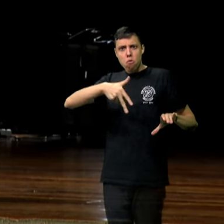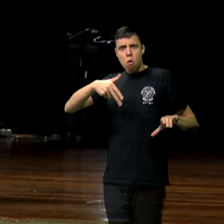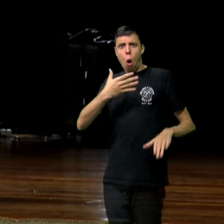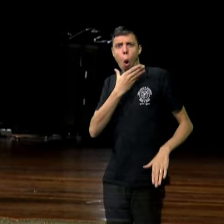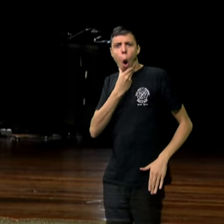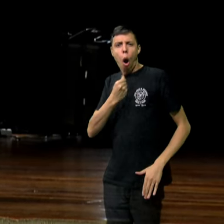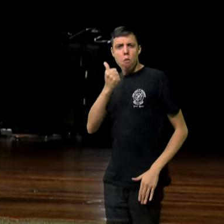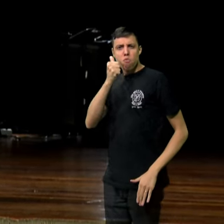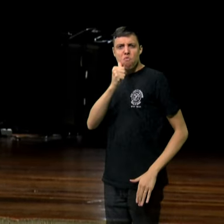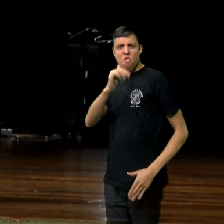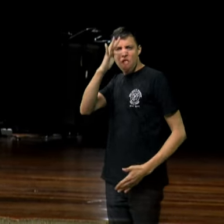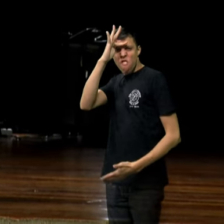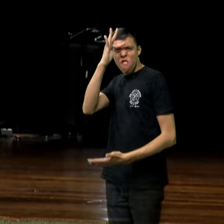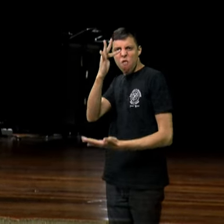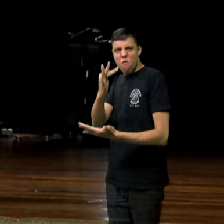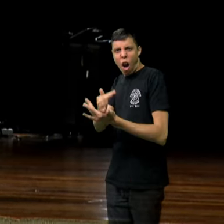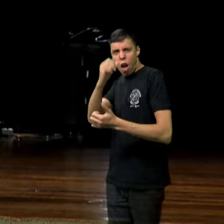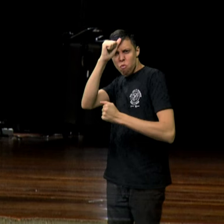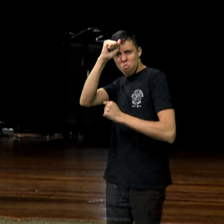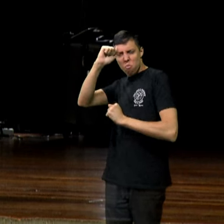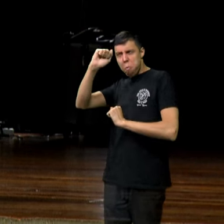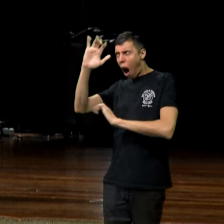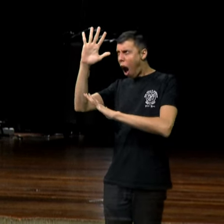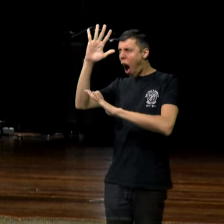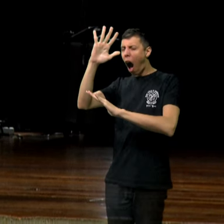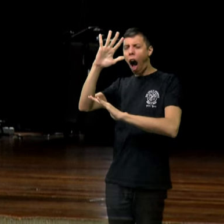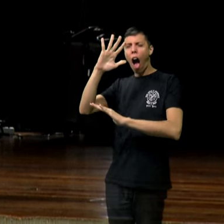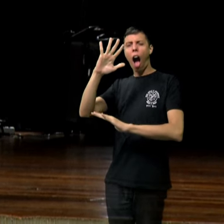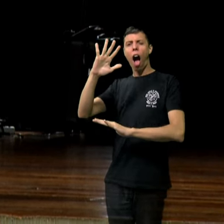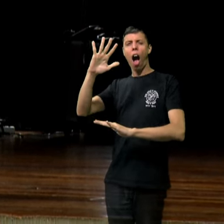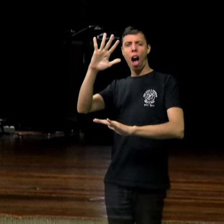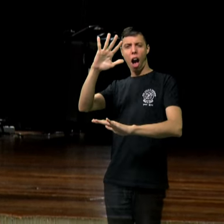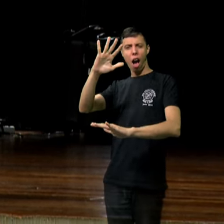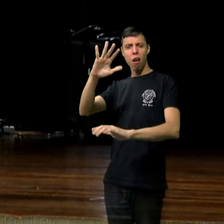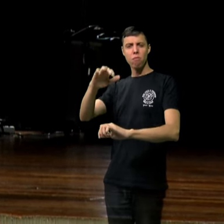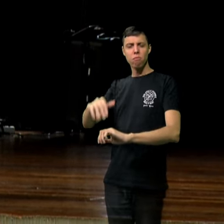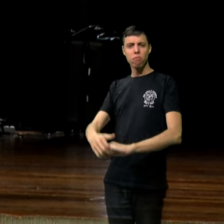a mulher de fé que está em você.